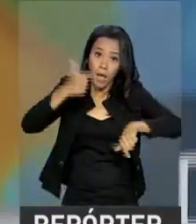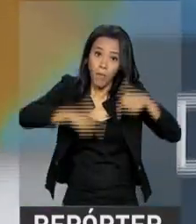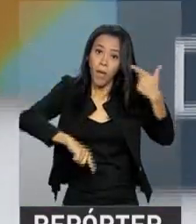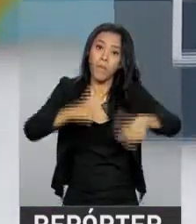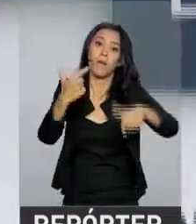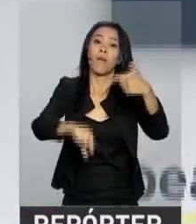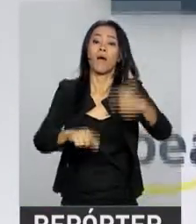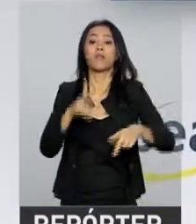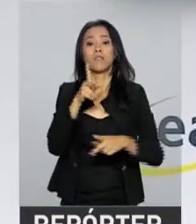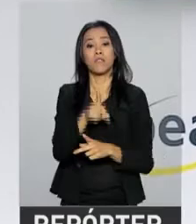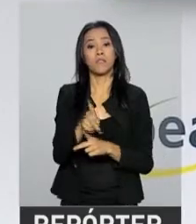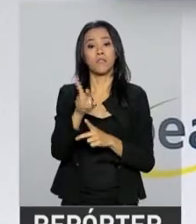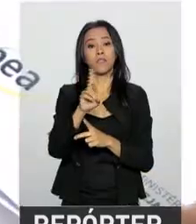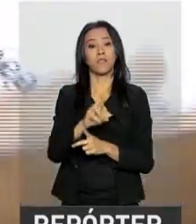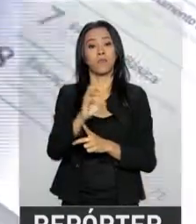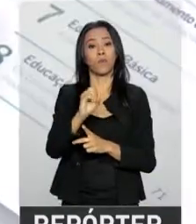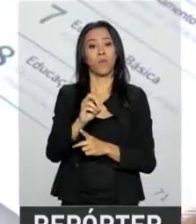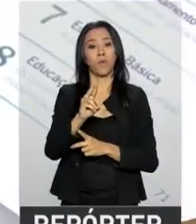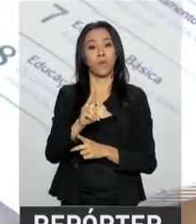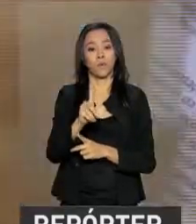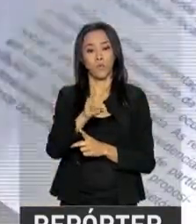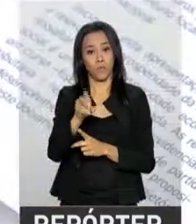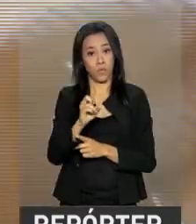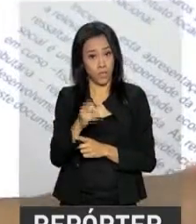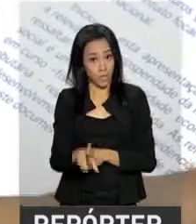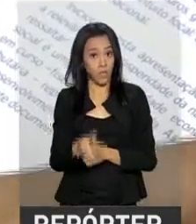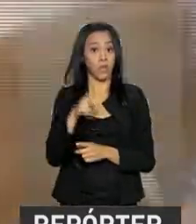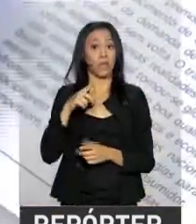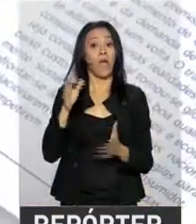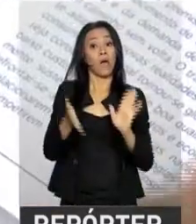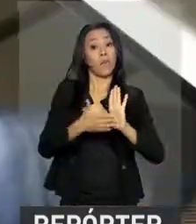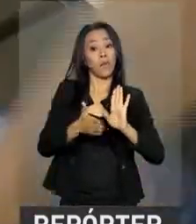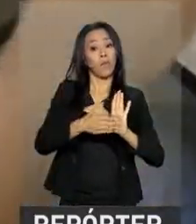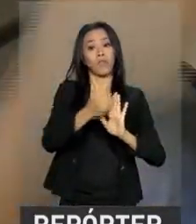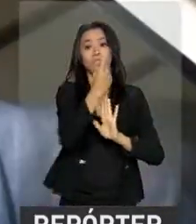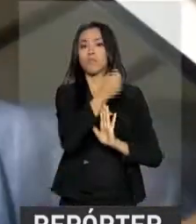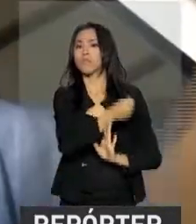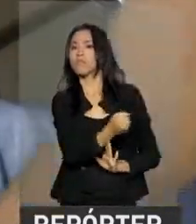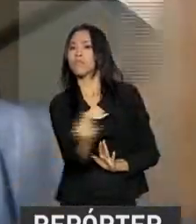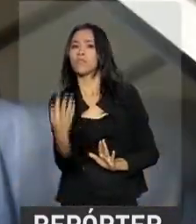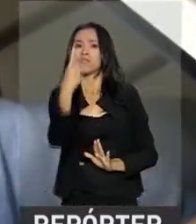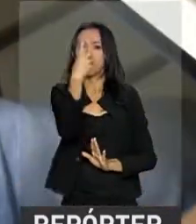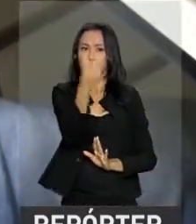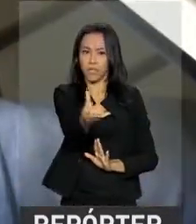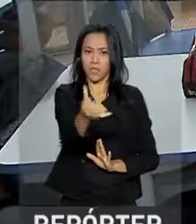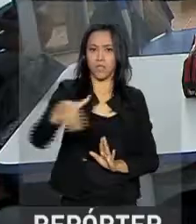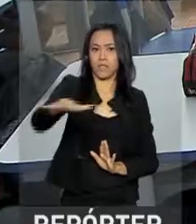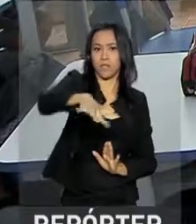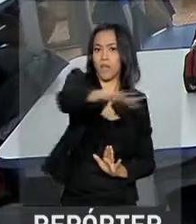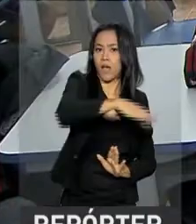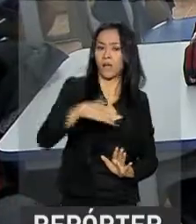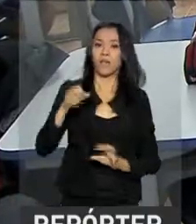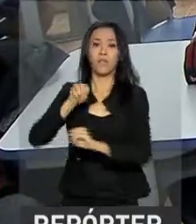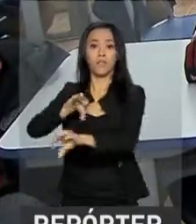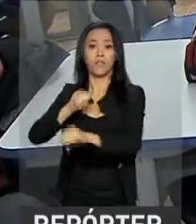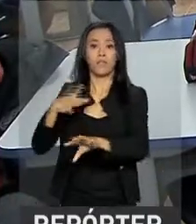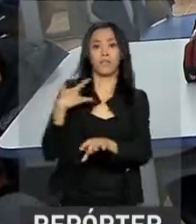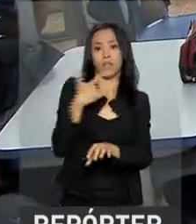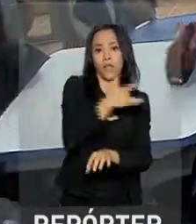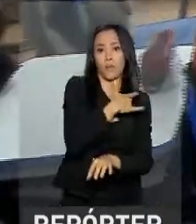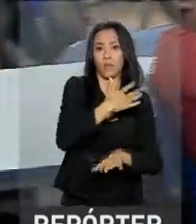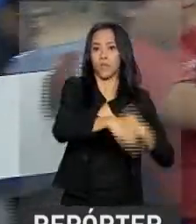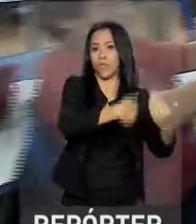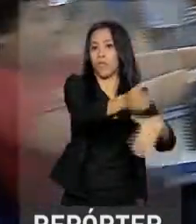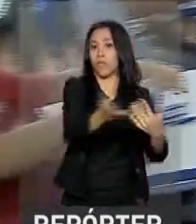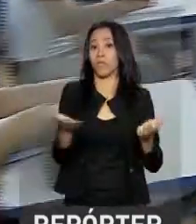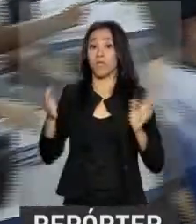documento tem propostas para 16 áreas entre elas educação saúde e crescimento econômico cação o